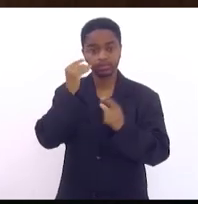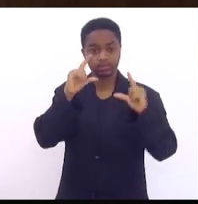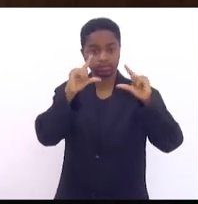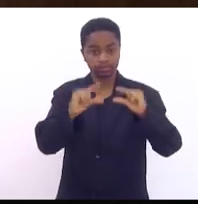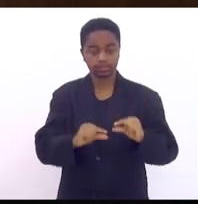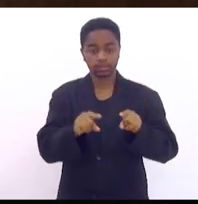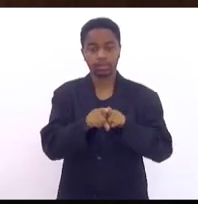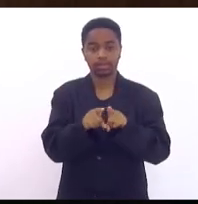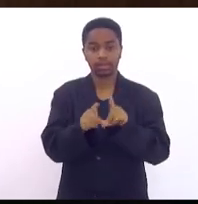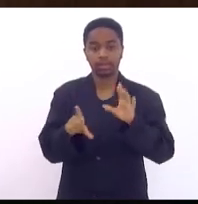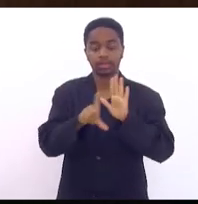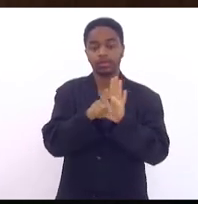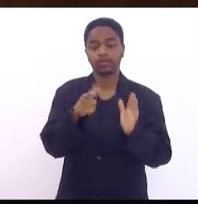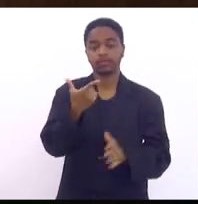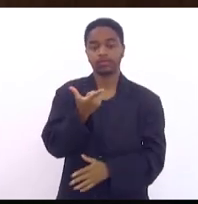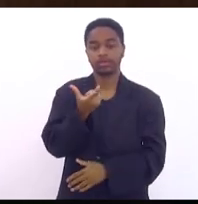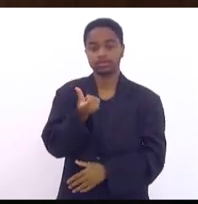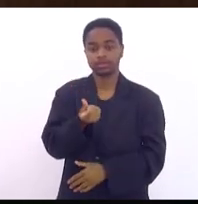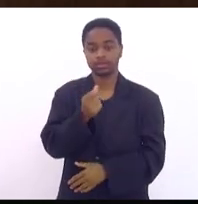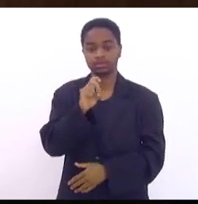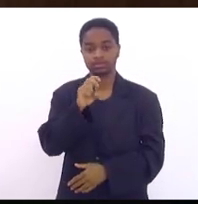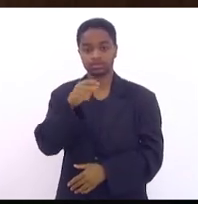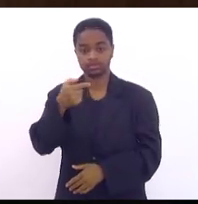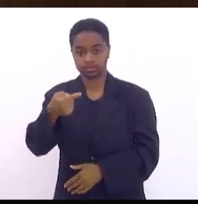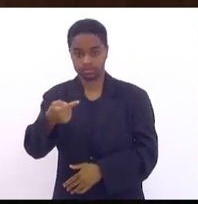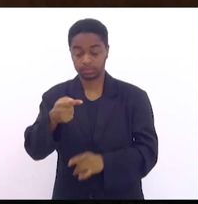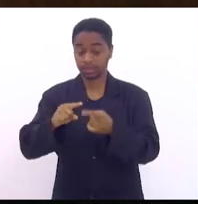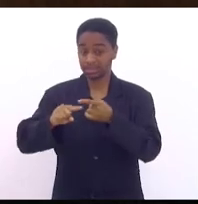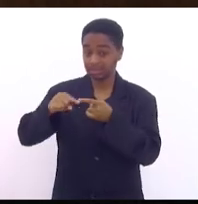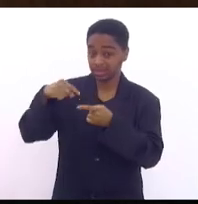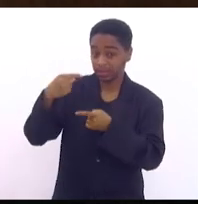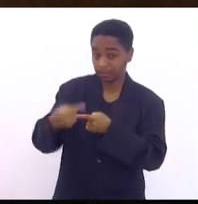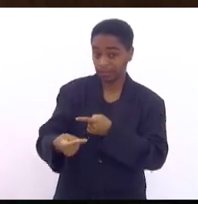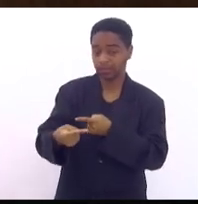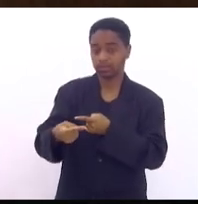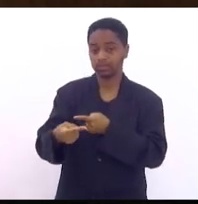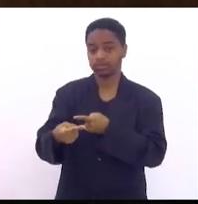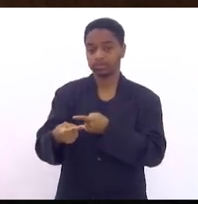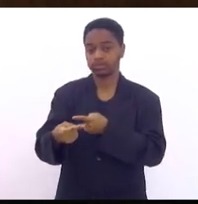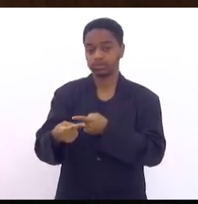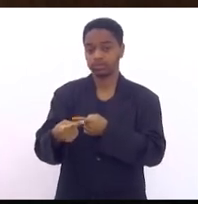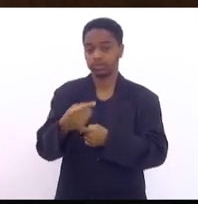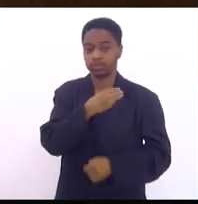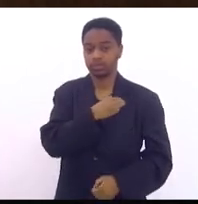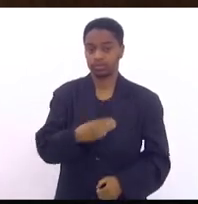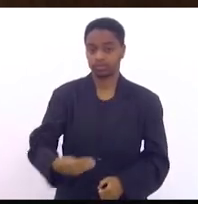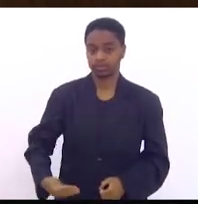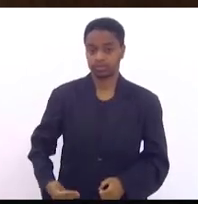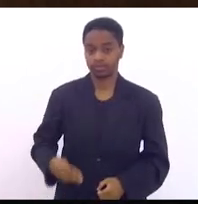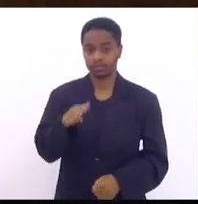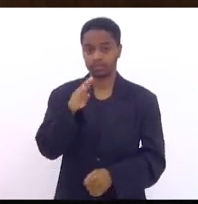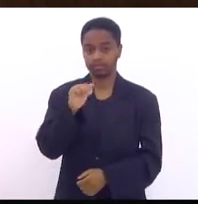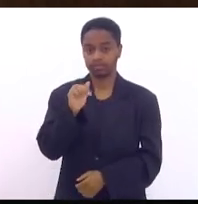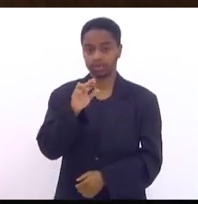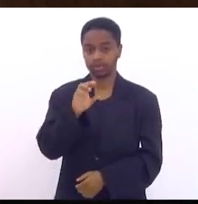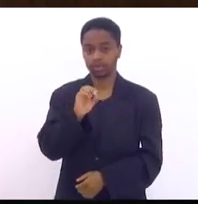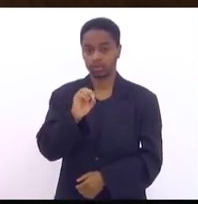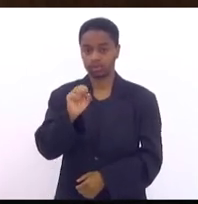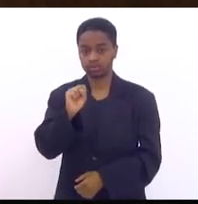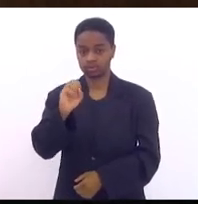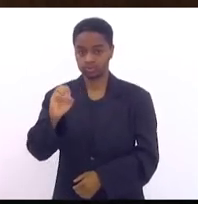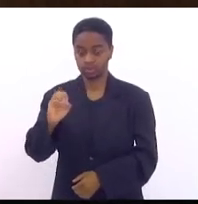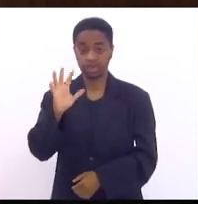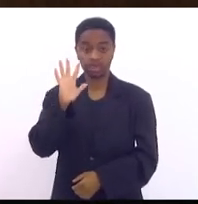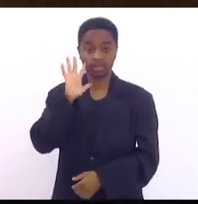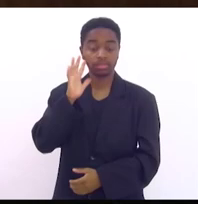na Lei 2657. A posteriori, o ministro Barroso